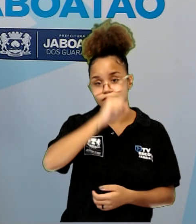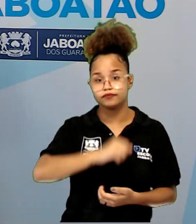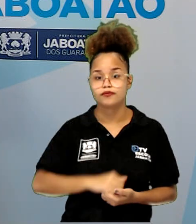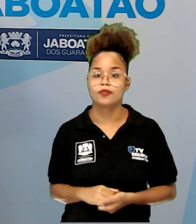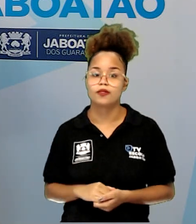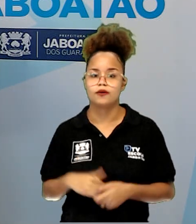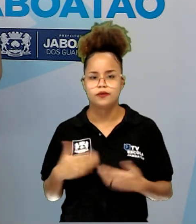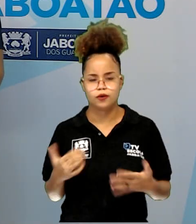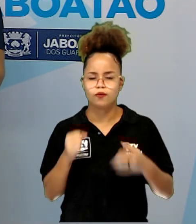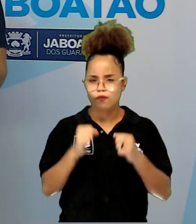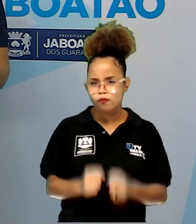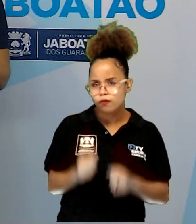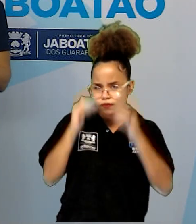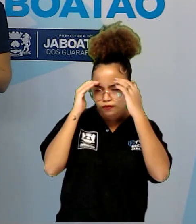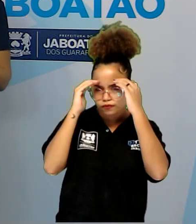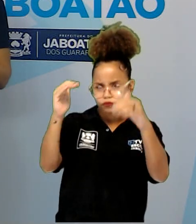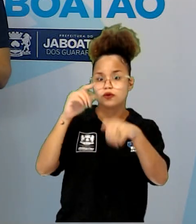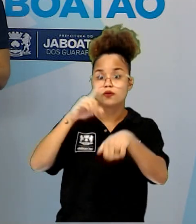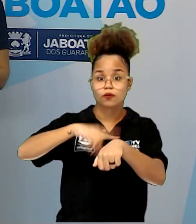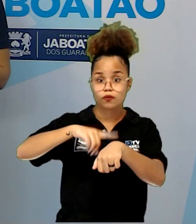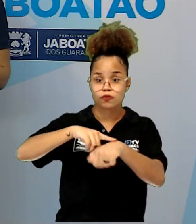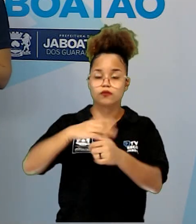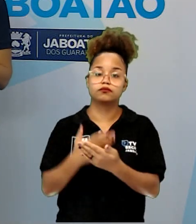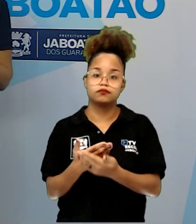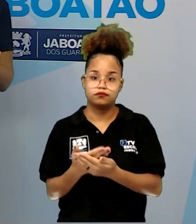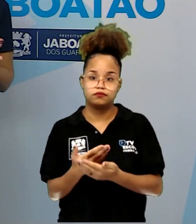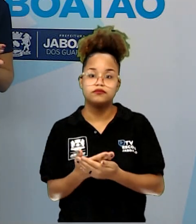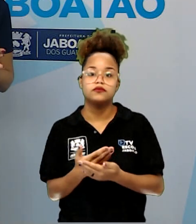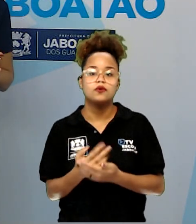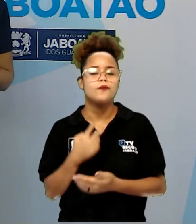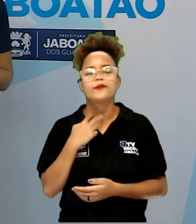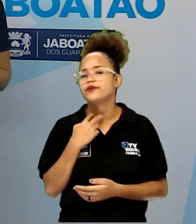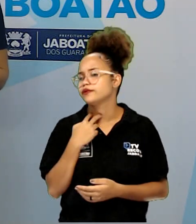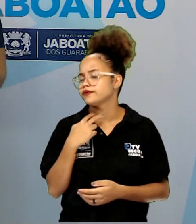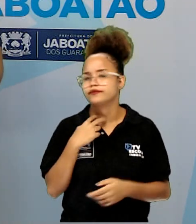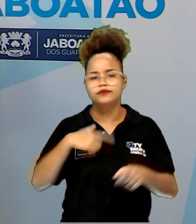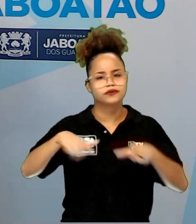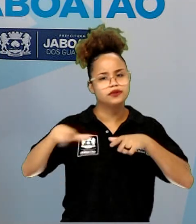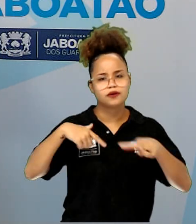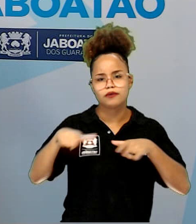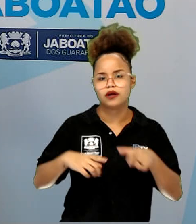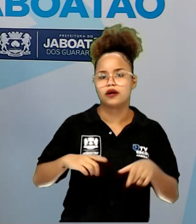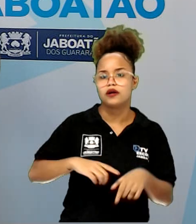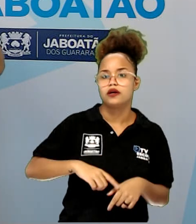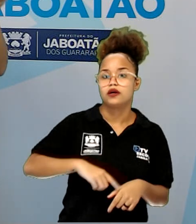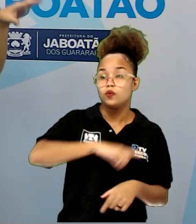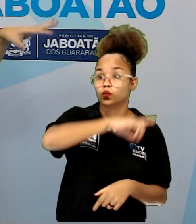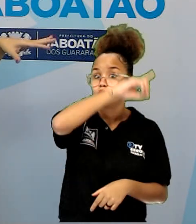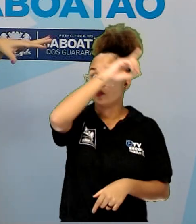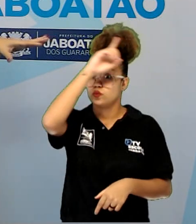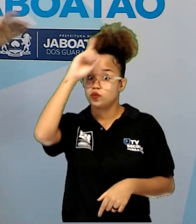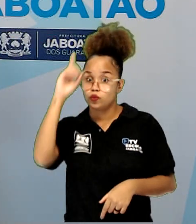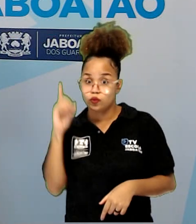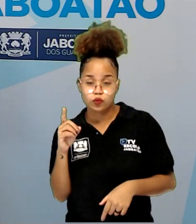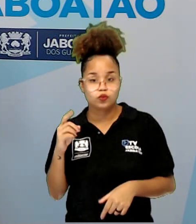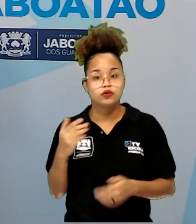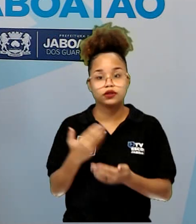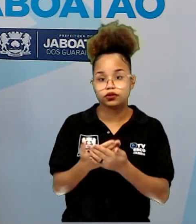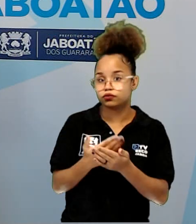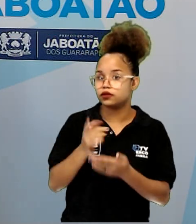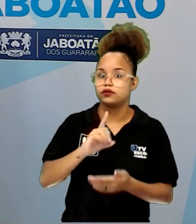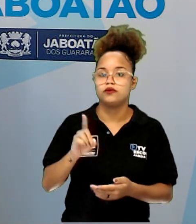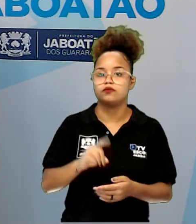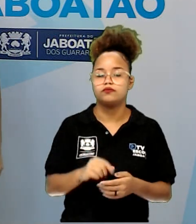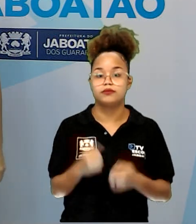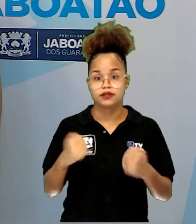ele tem que respeitar o horário de estudo. Você não pode trabalhar o dia todo e não estudar. Tudo bem até